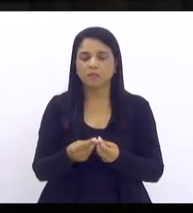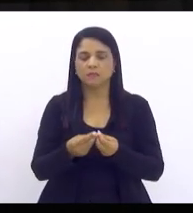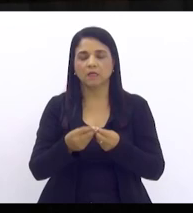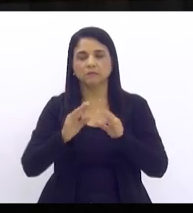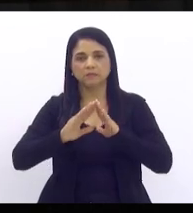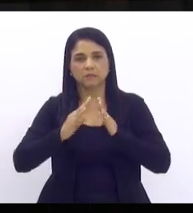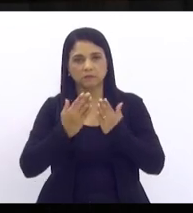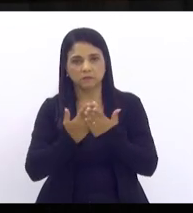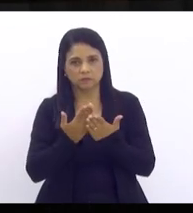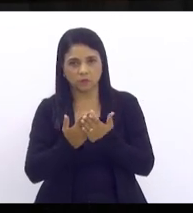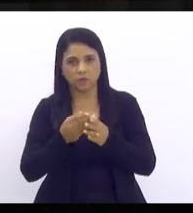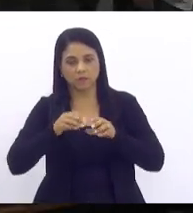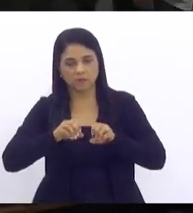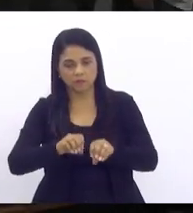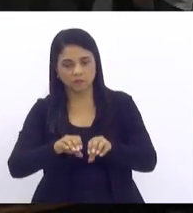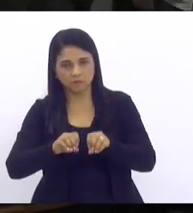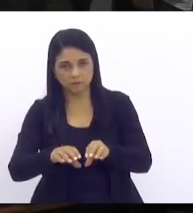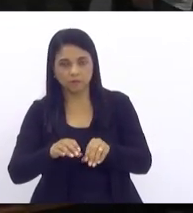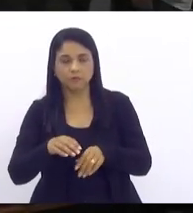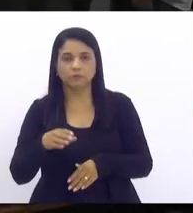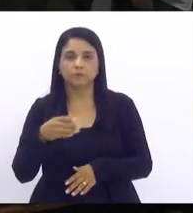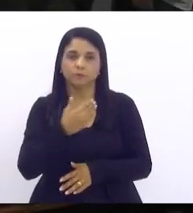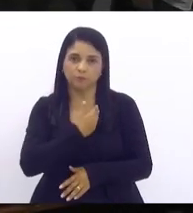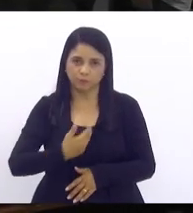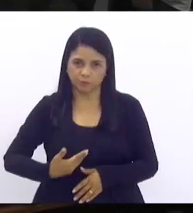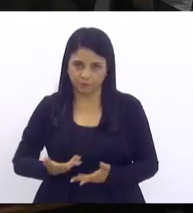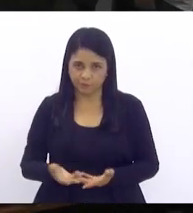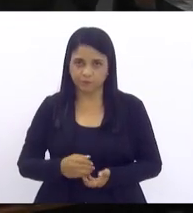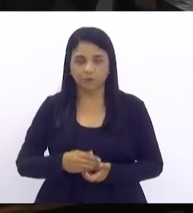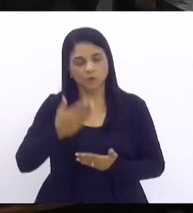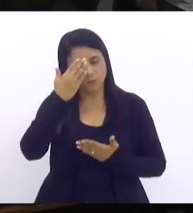público. Muito obrigada, presidenta.